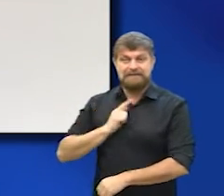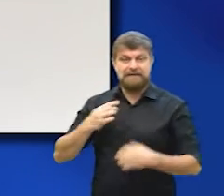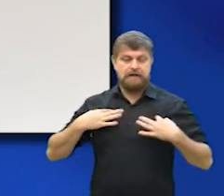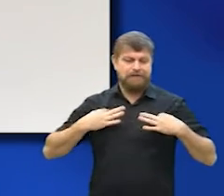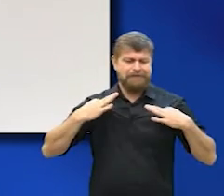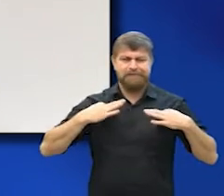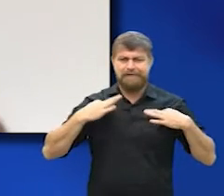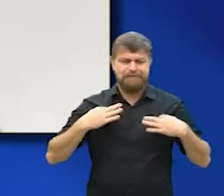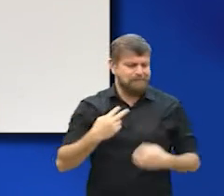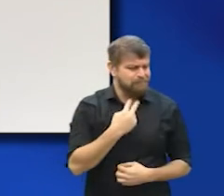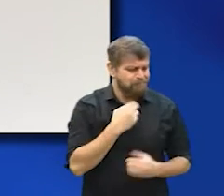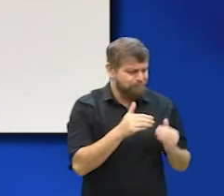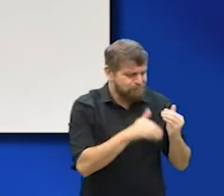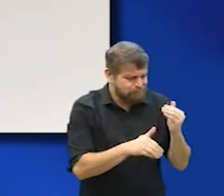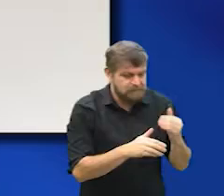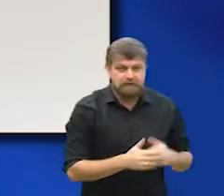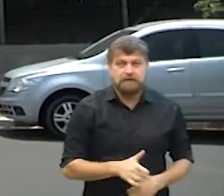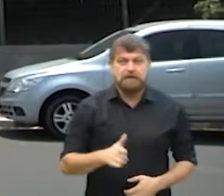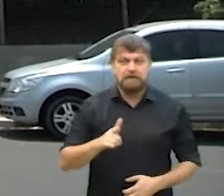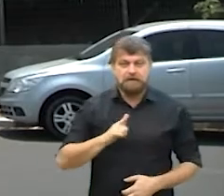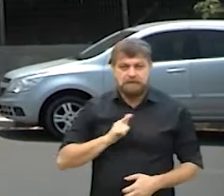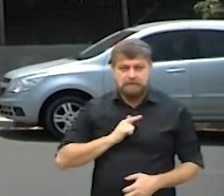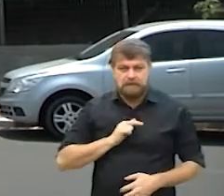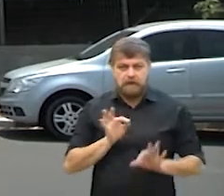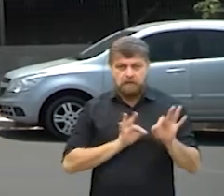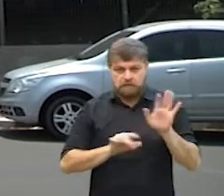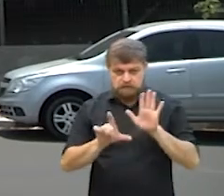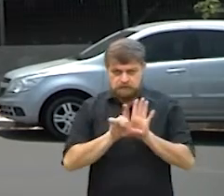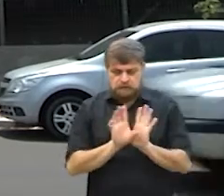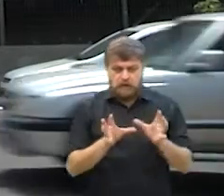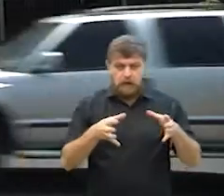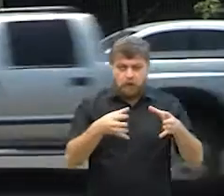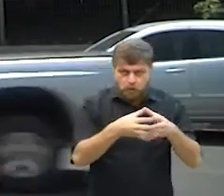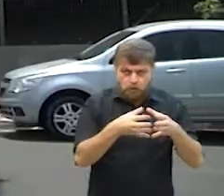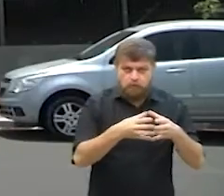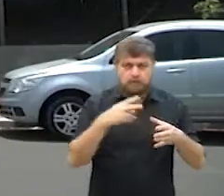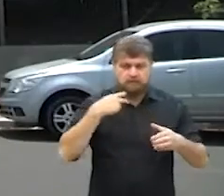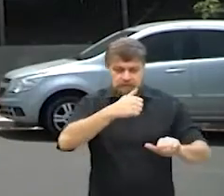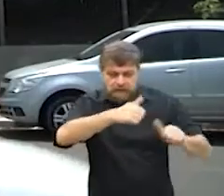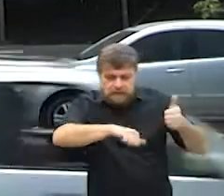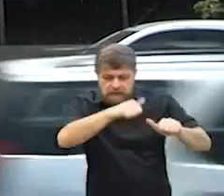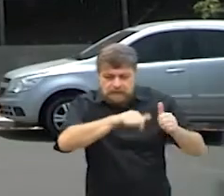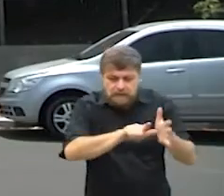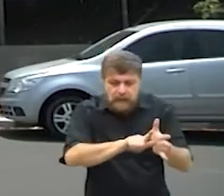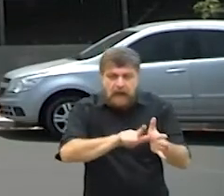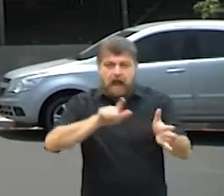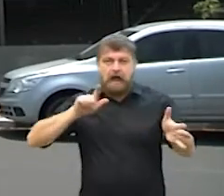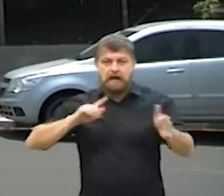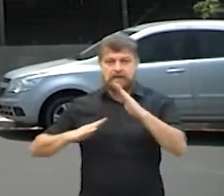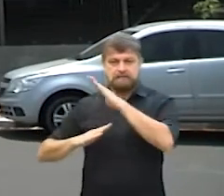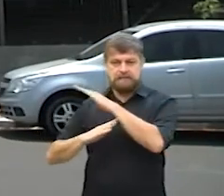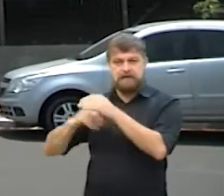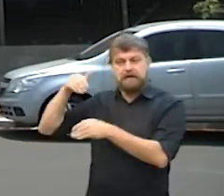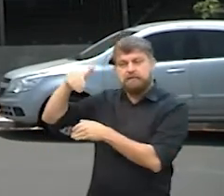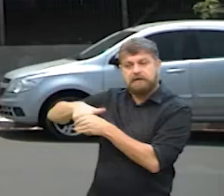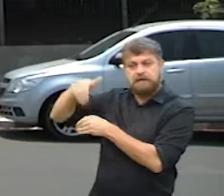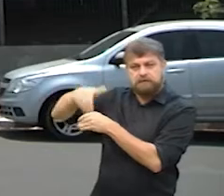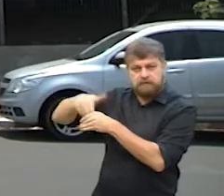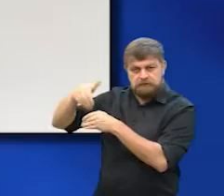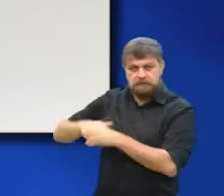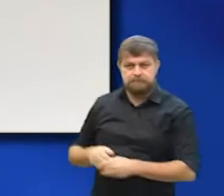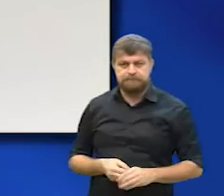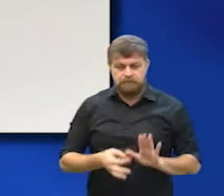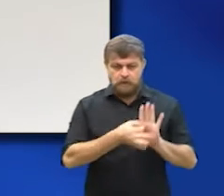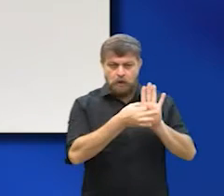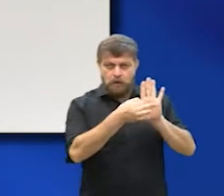alunos que têm uniforme, mas já não servem mais. O projeto de lei deve passar pelas comissões da Casa antes de ser levado à votação no